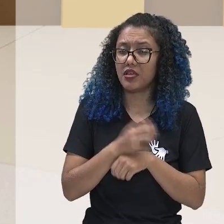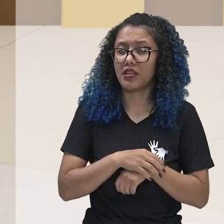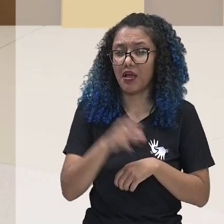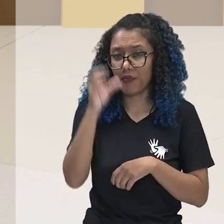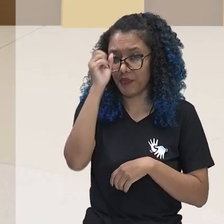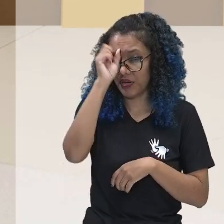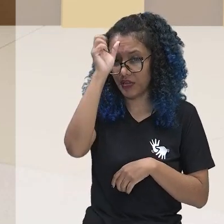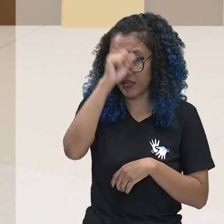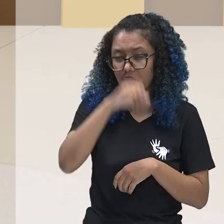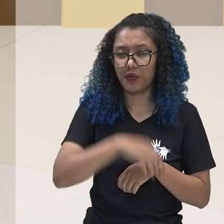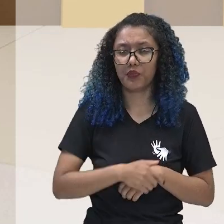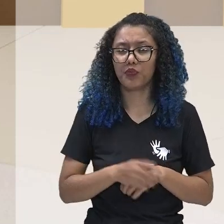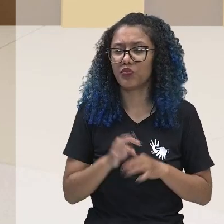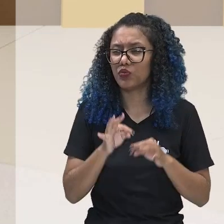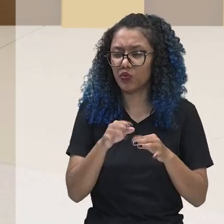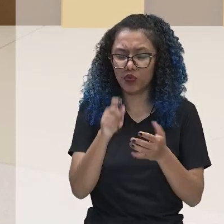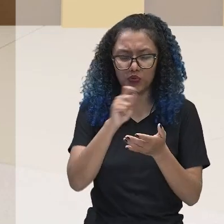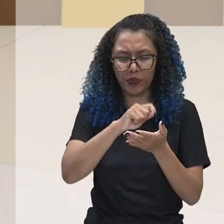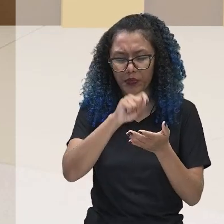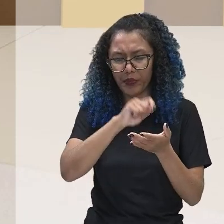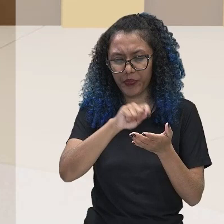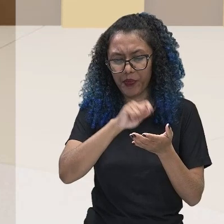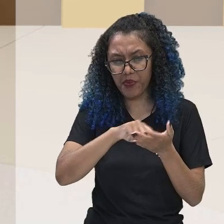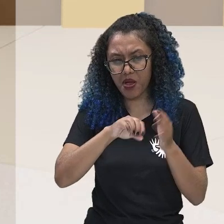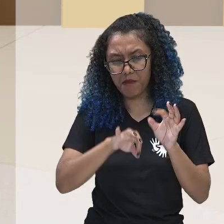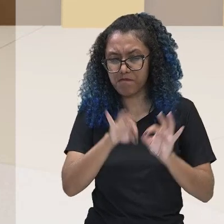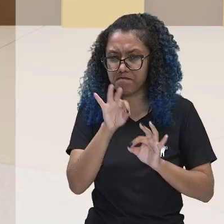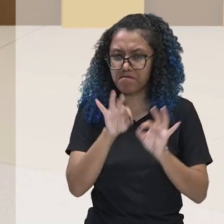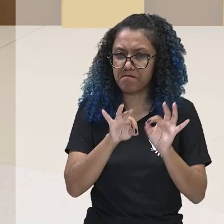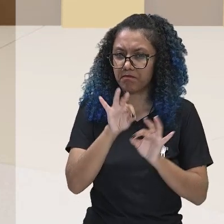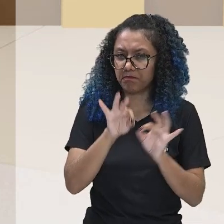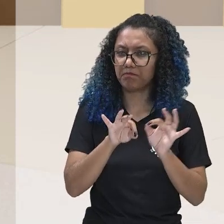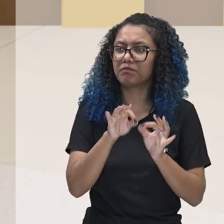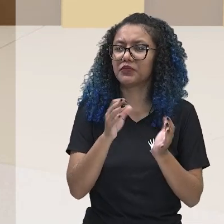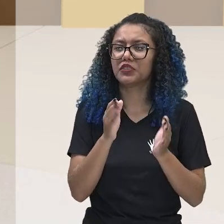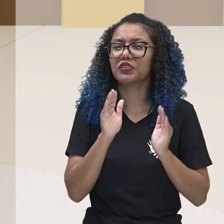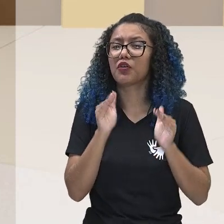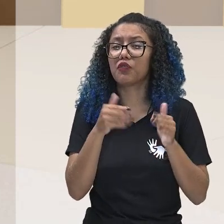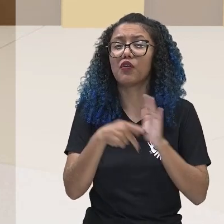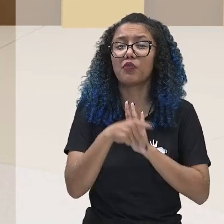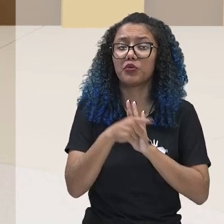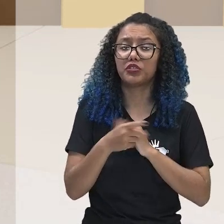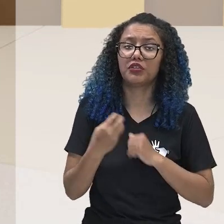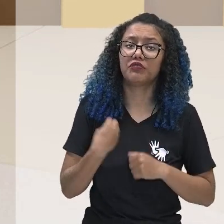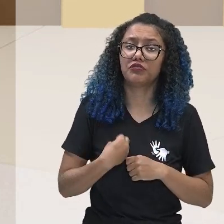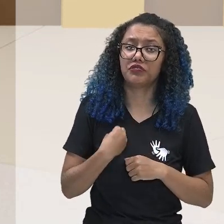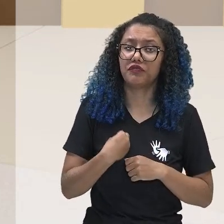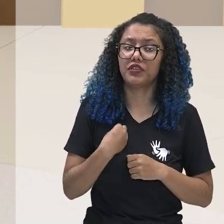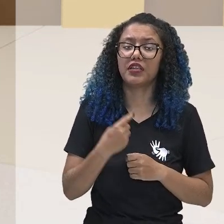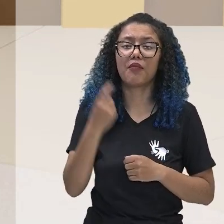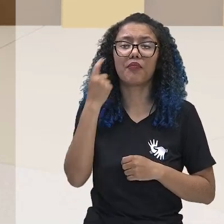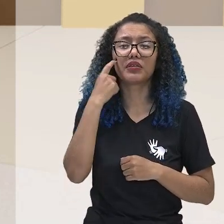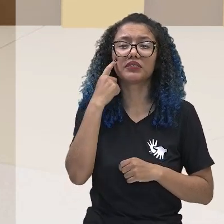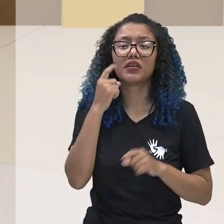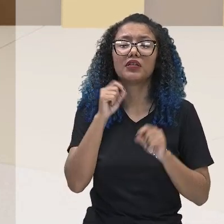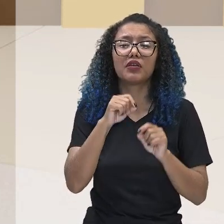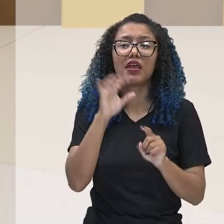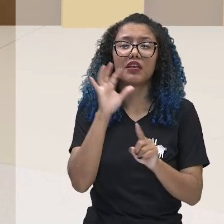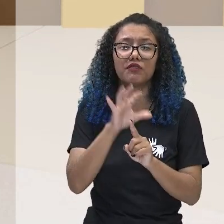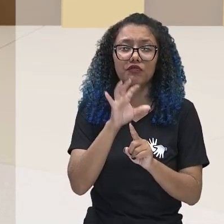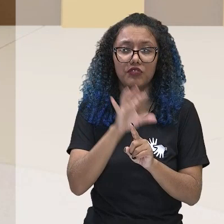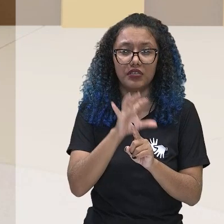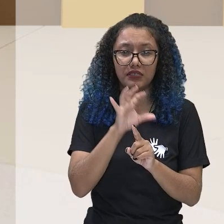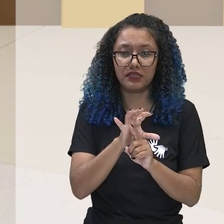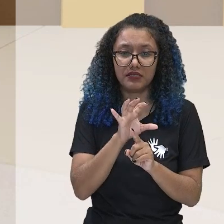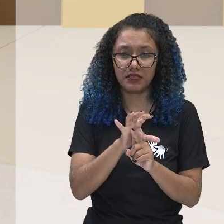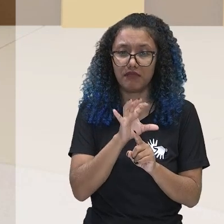temos conseguido construir e vai organizar o teu projeto de vida, pensando em gerar impactos